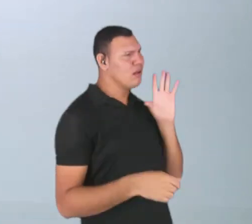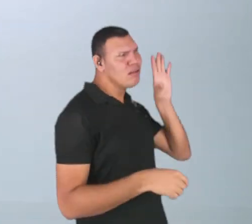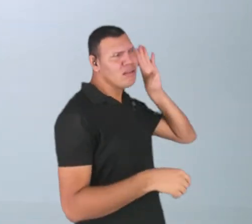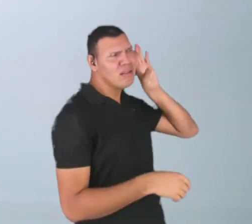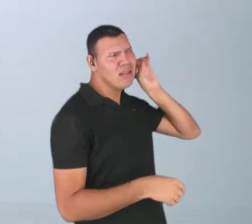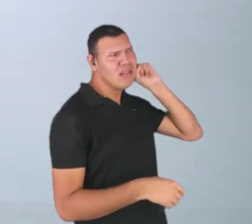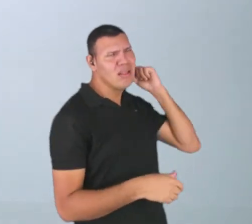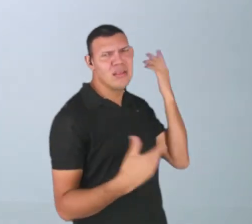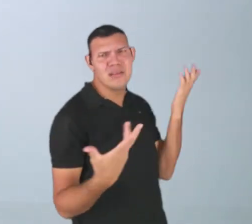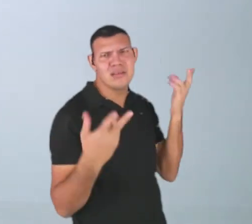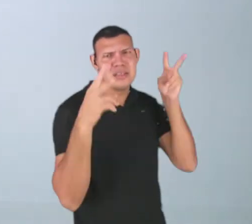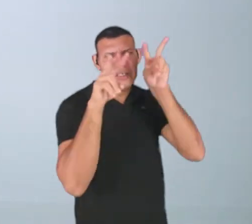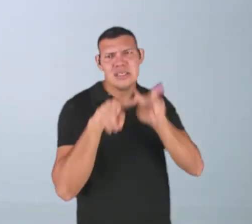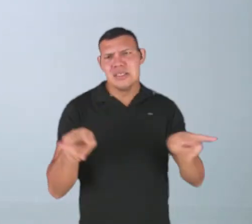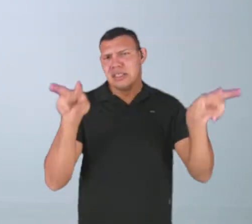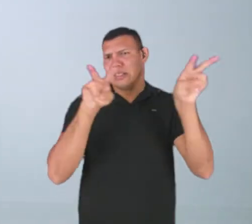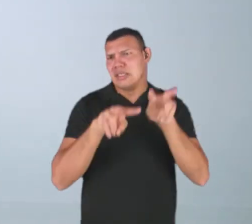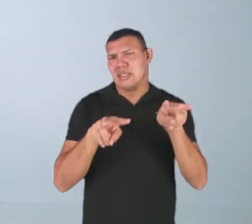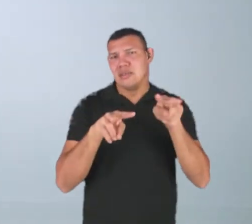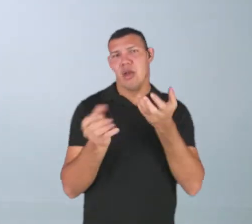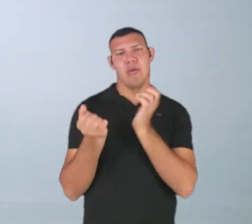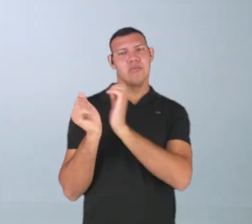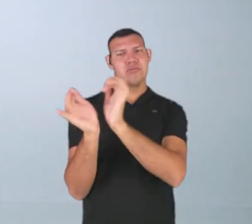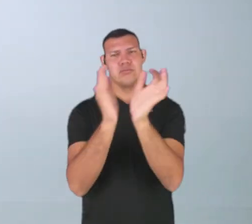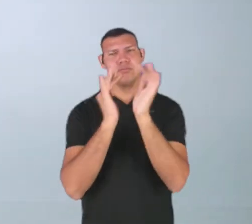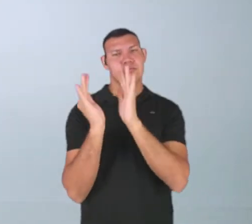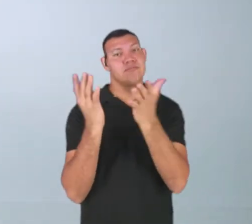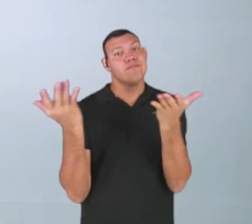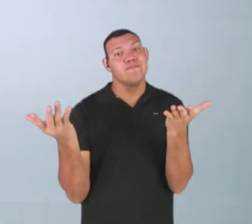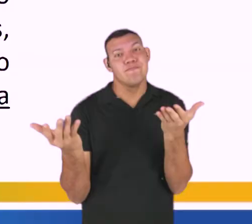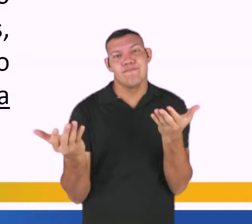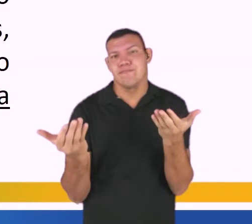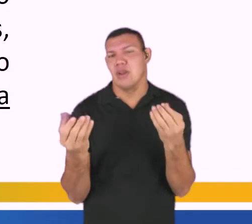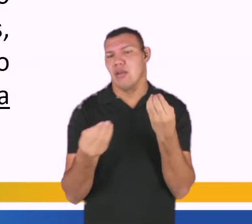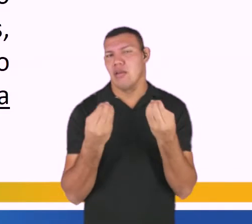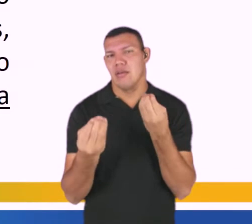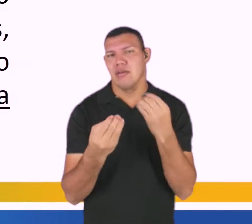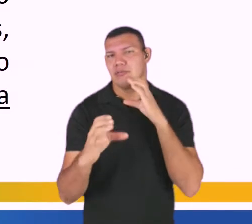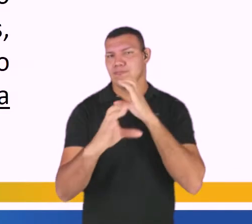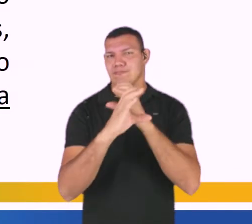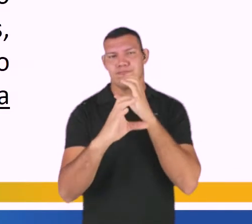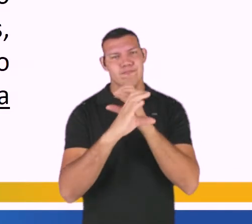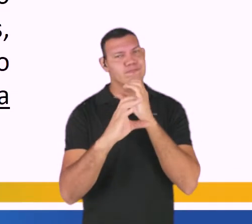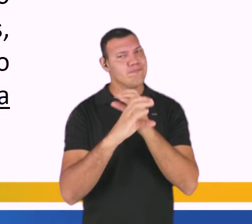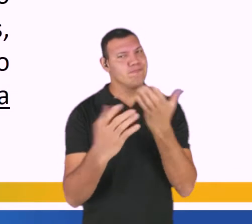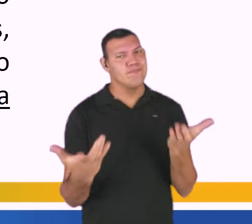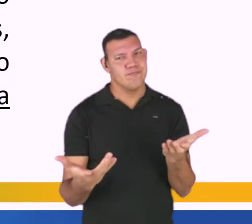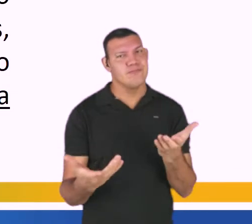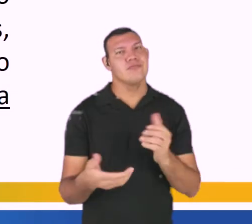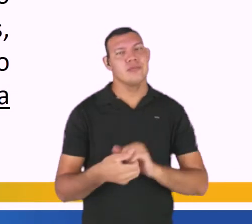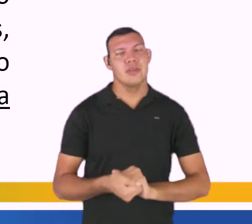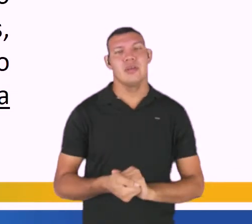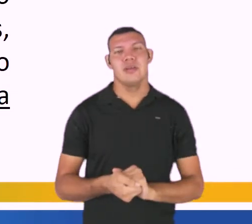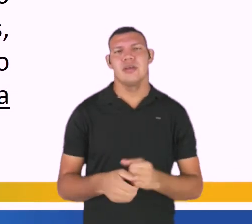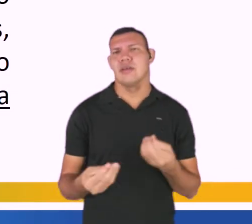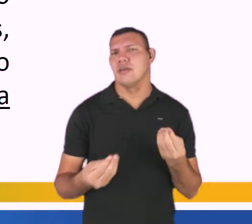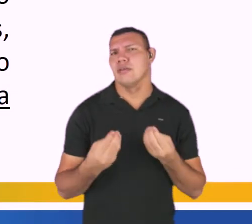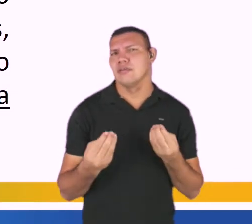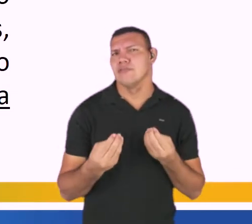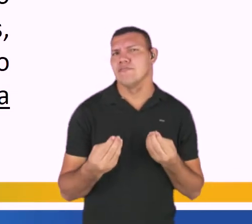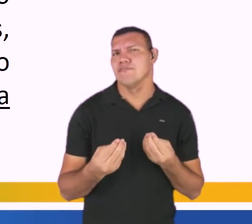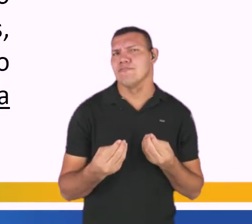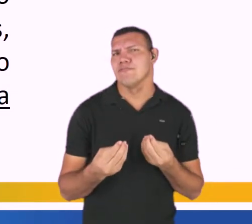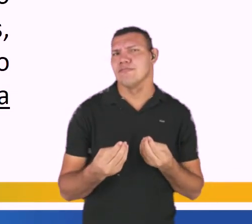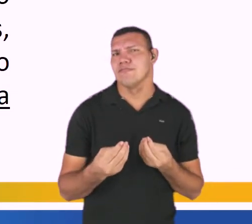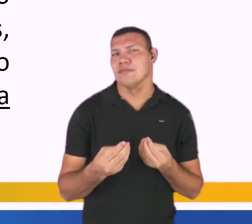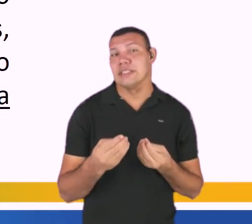prevalece, não se dá, tá? E um dos aspectos que pode interferir nesse processo é o código que é utilizado. E aí